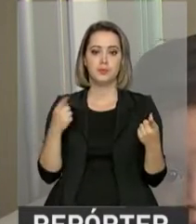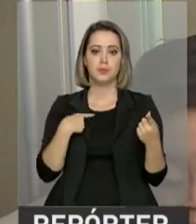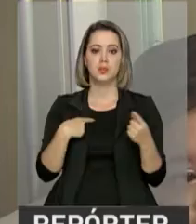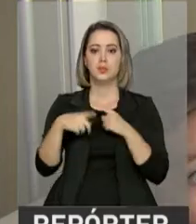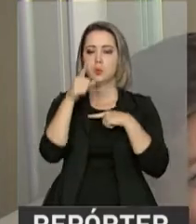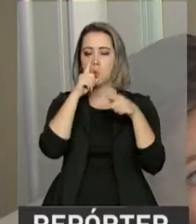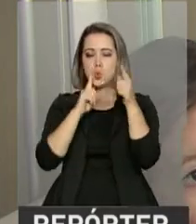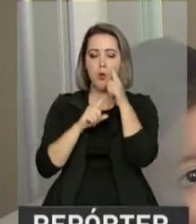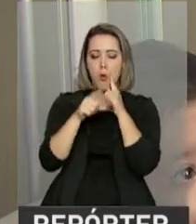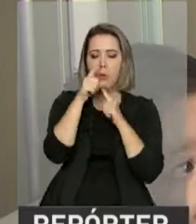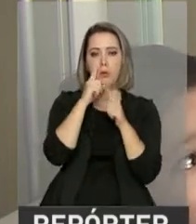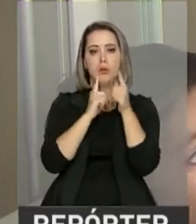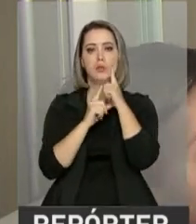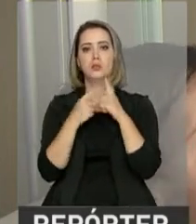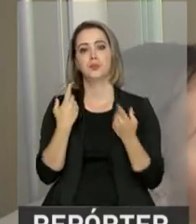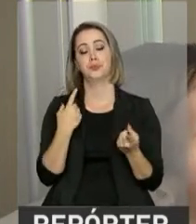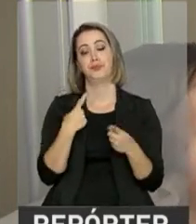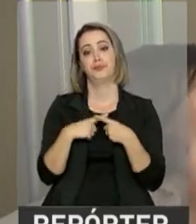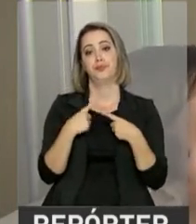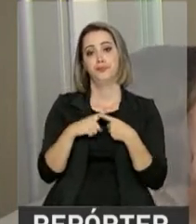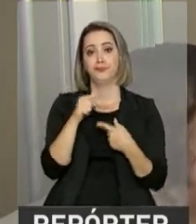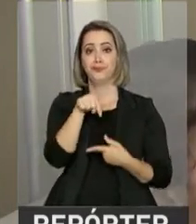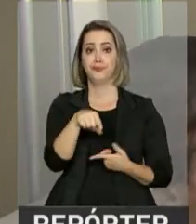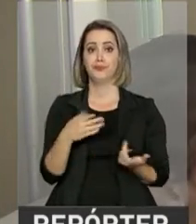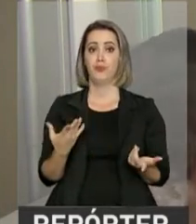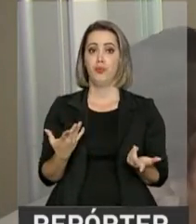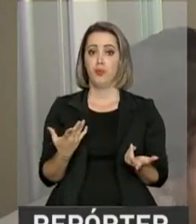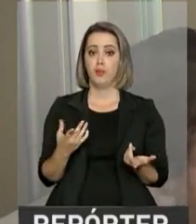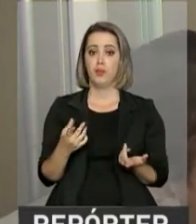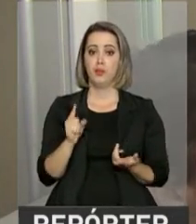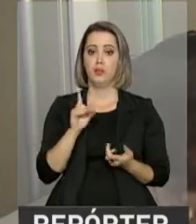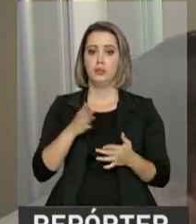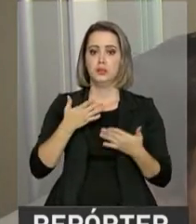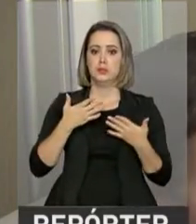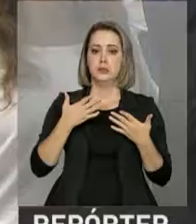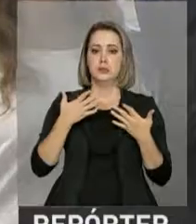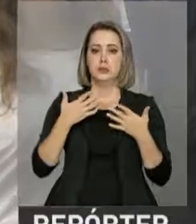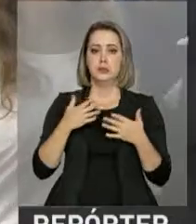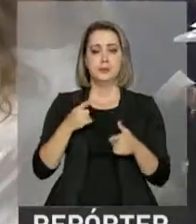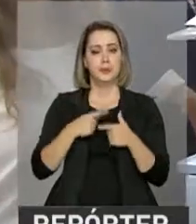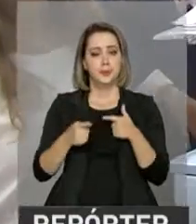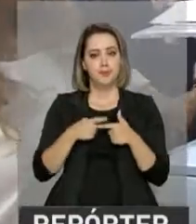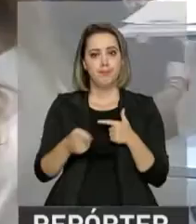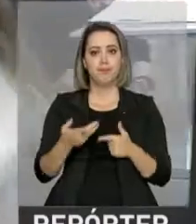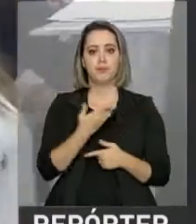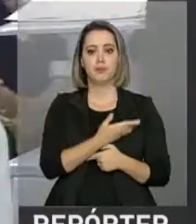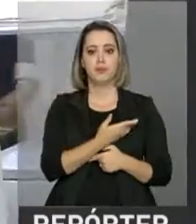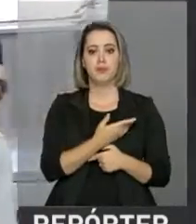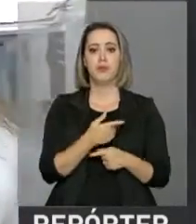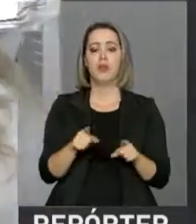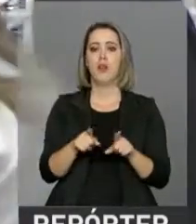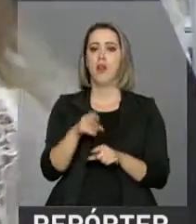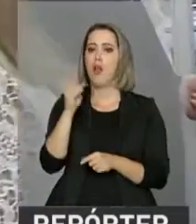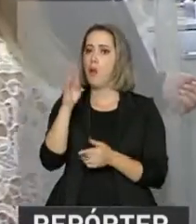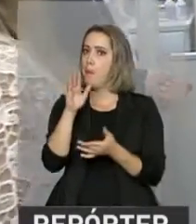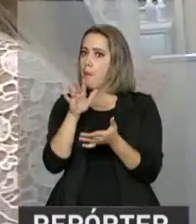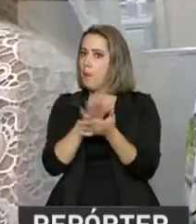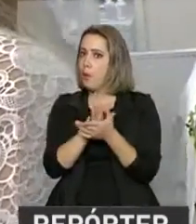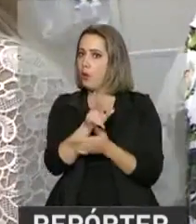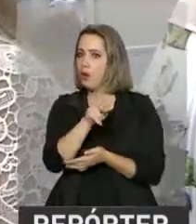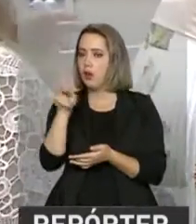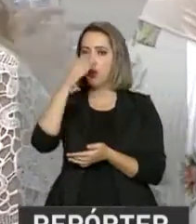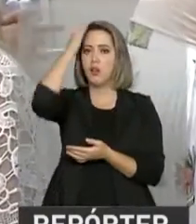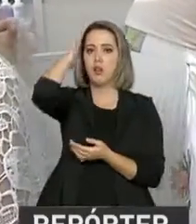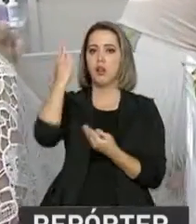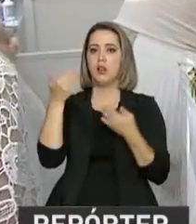só choro, assim, né? Porque foi um baque muito grande. Marcela Temer esteve na UTI neonatal,